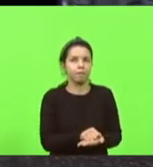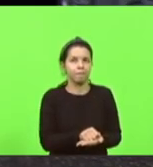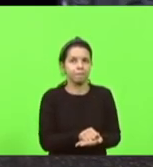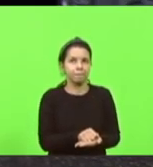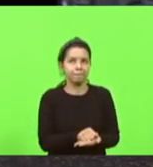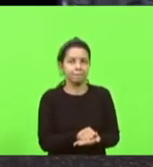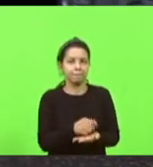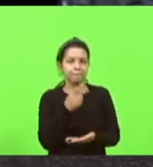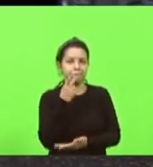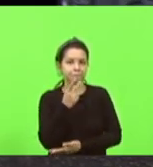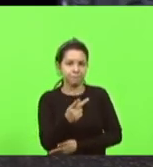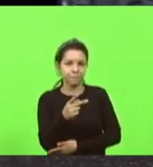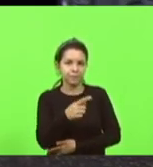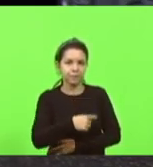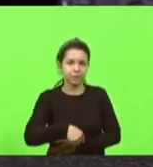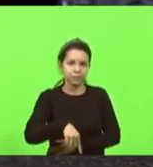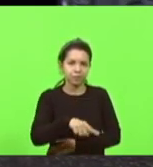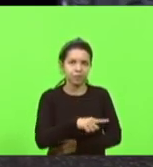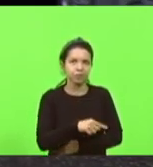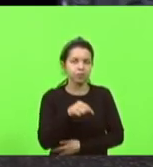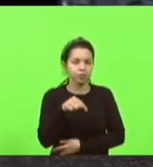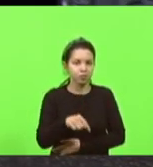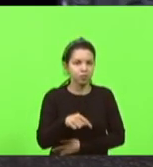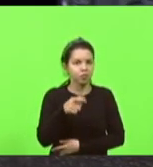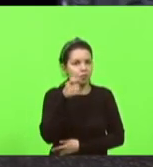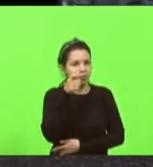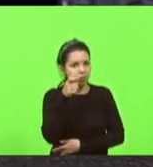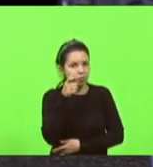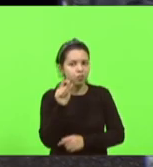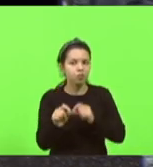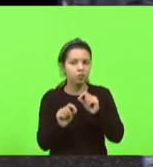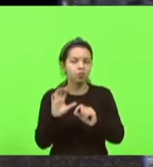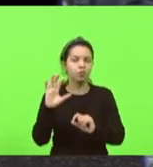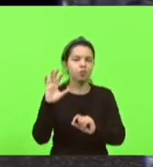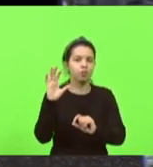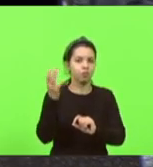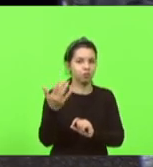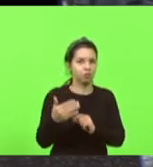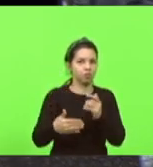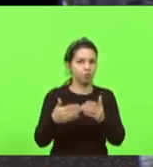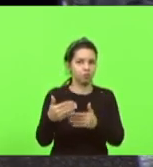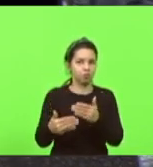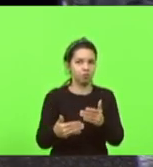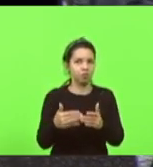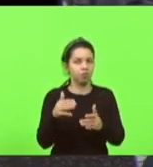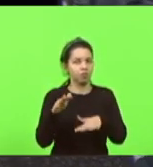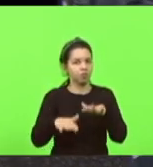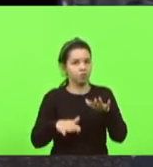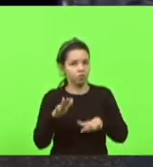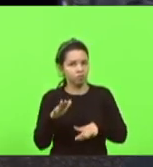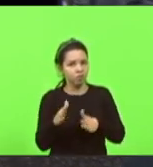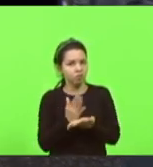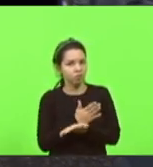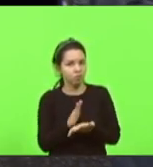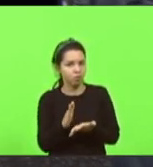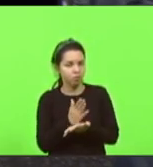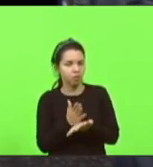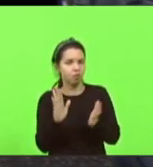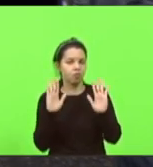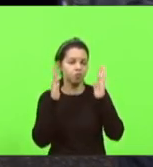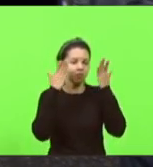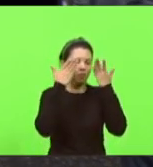para dizer que a gente está aqui acompanhando o que acontece. Às vezes, se fecha o olho, faz de conta que não